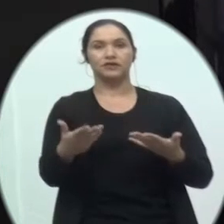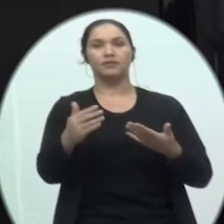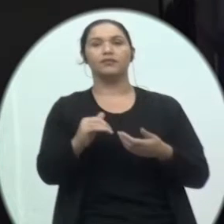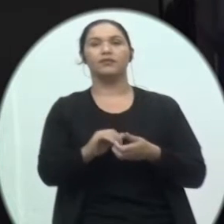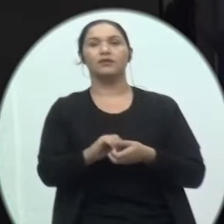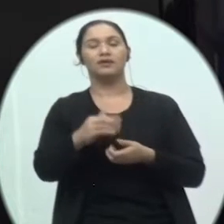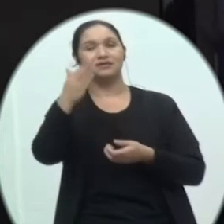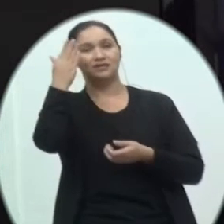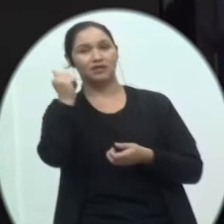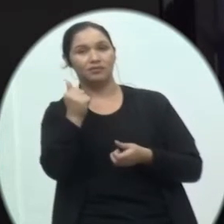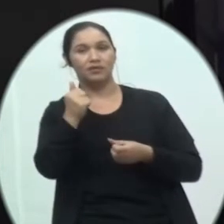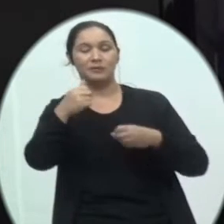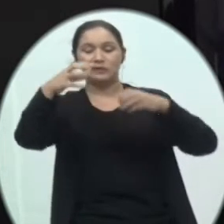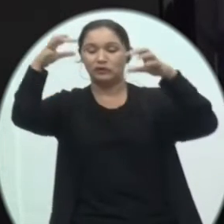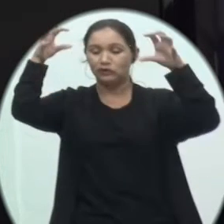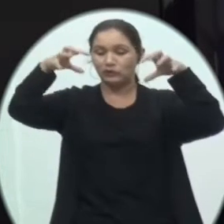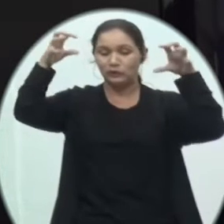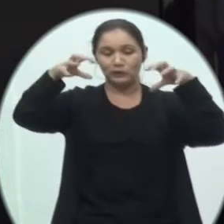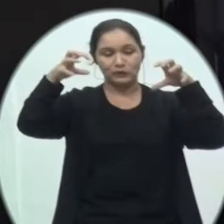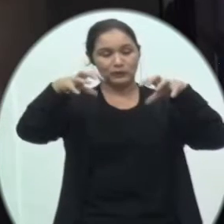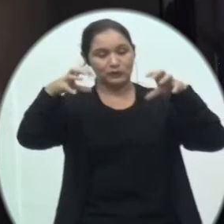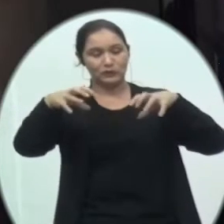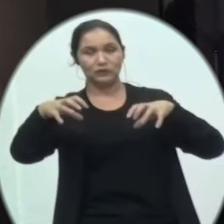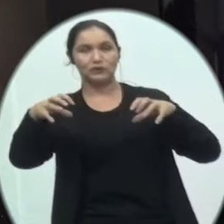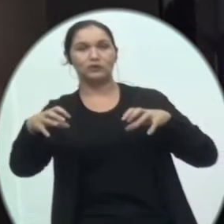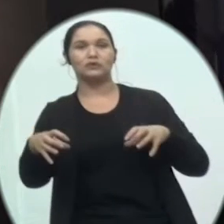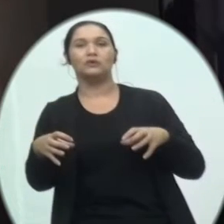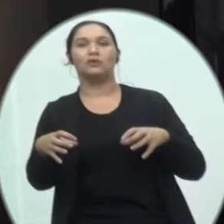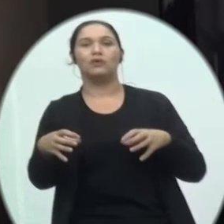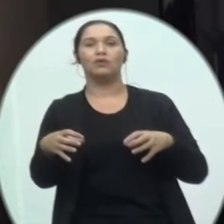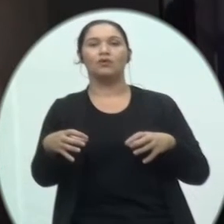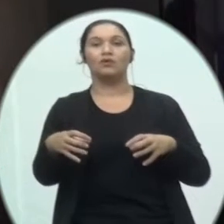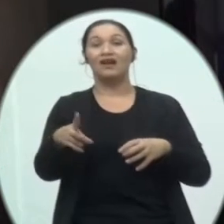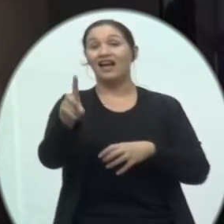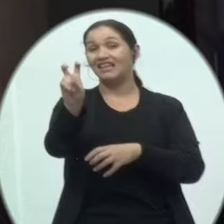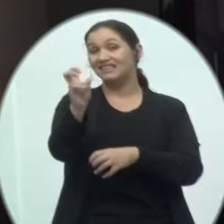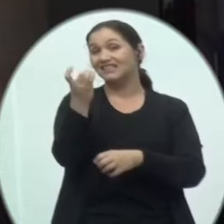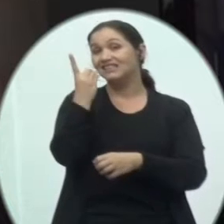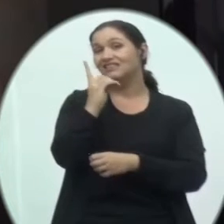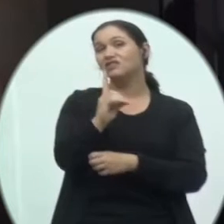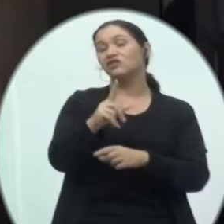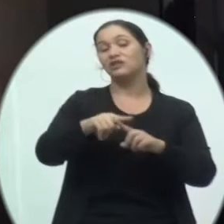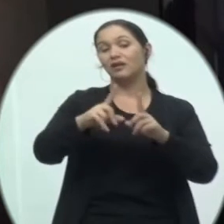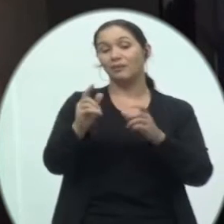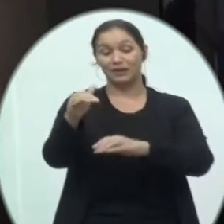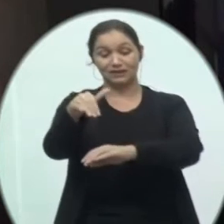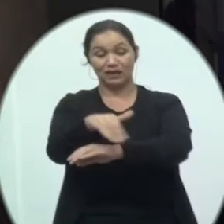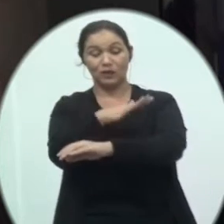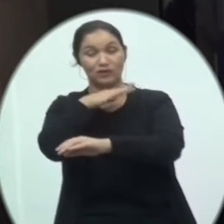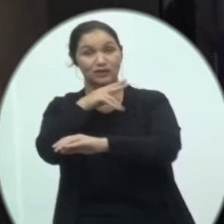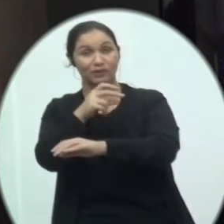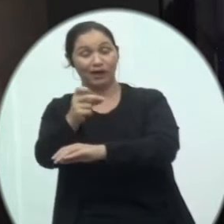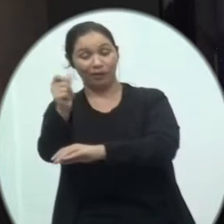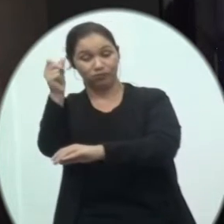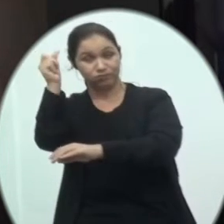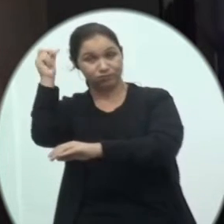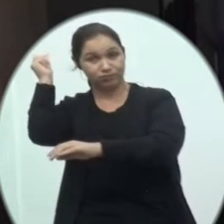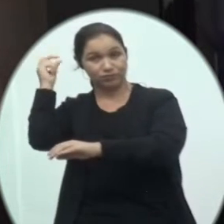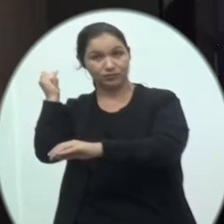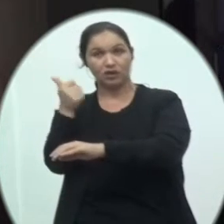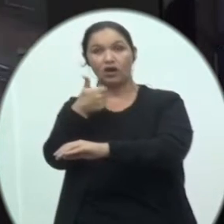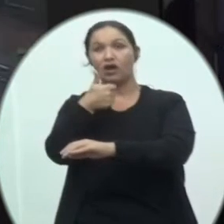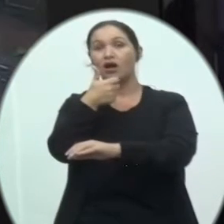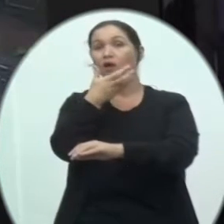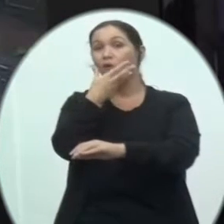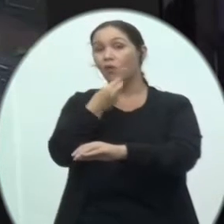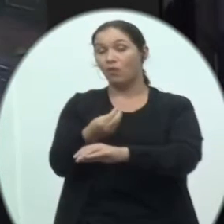vem chovendo há 15 dias, mas essa situação é de anterior a esses dias aí. Esse senhor já é o segundo acidente que ele sofre